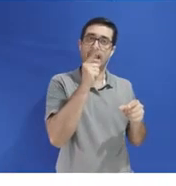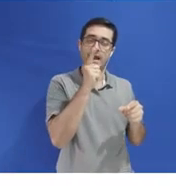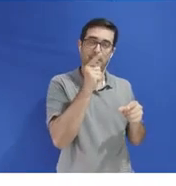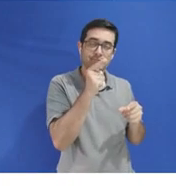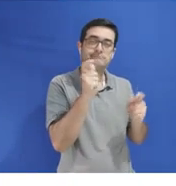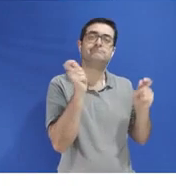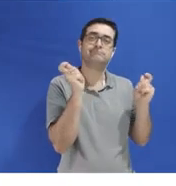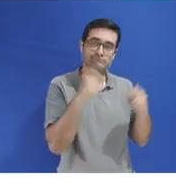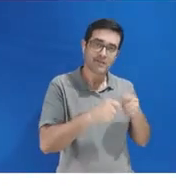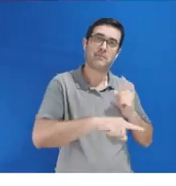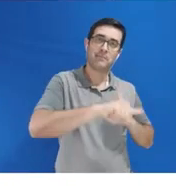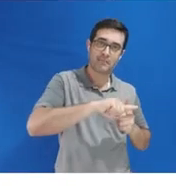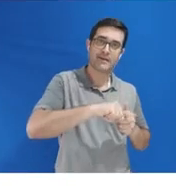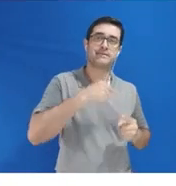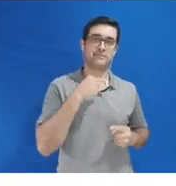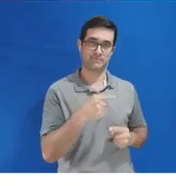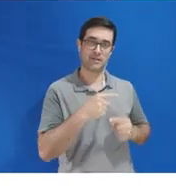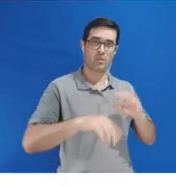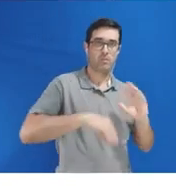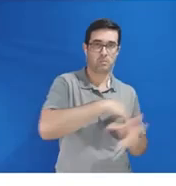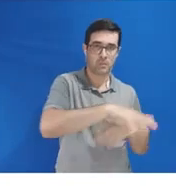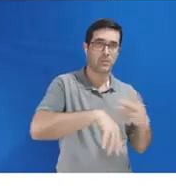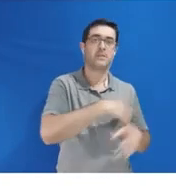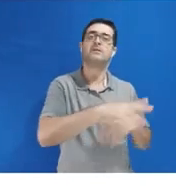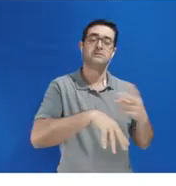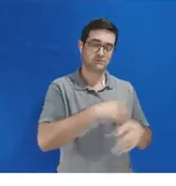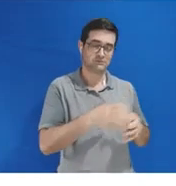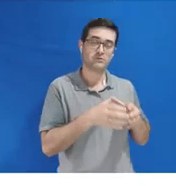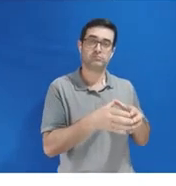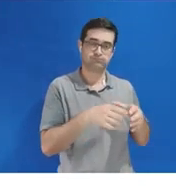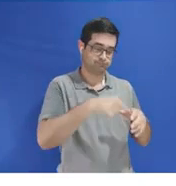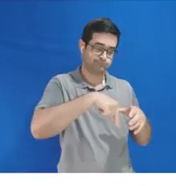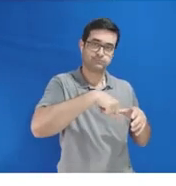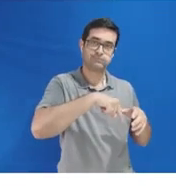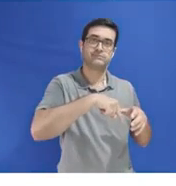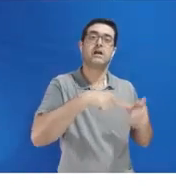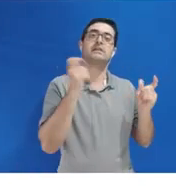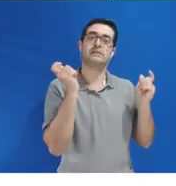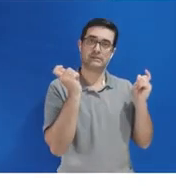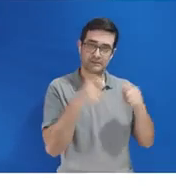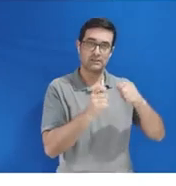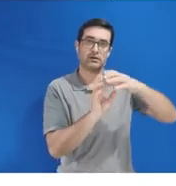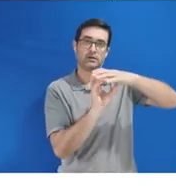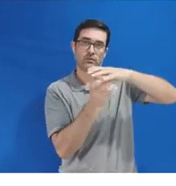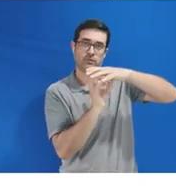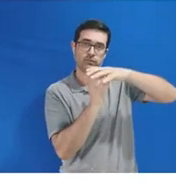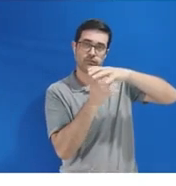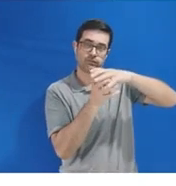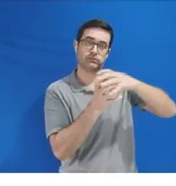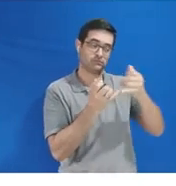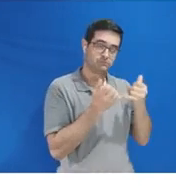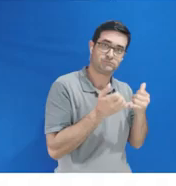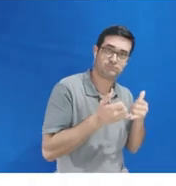em água, eu tenho cátions e ânions dissolvidos, dispersos numa solução, e aí isso vai